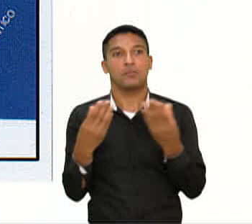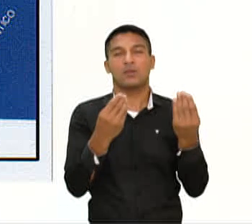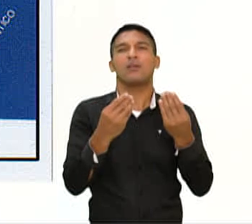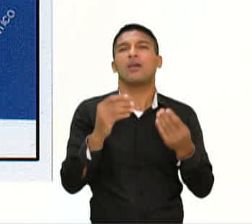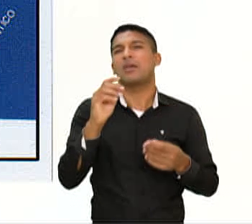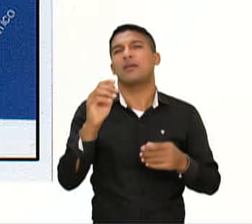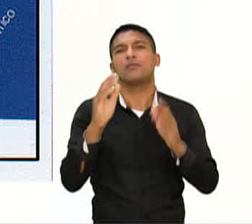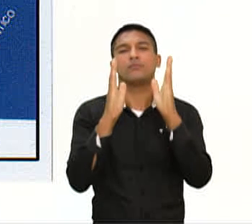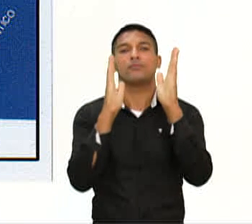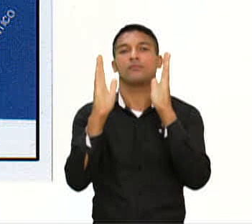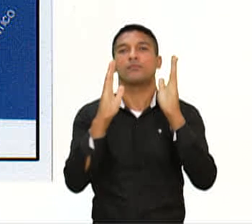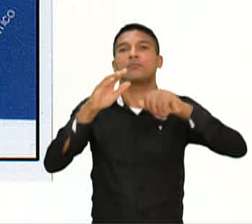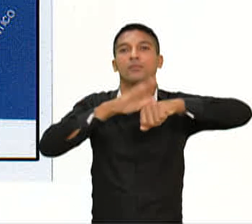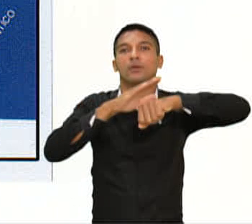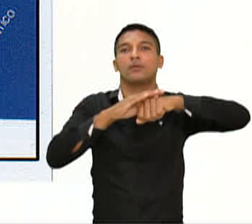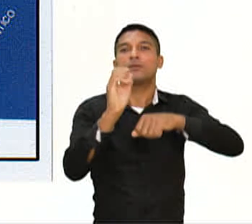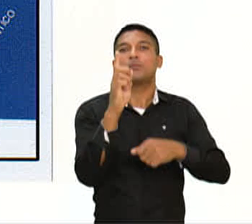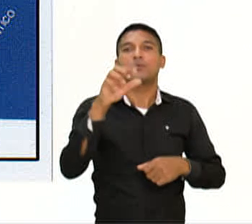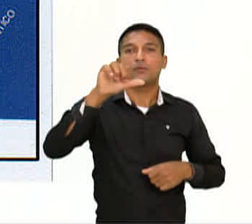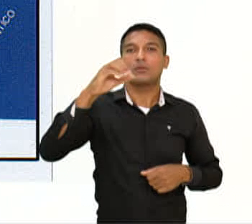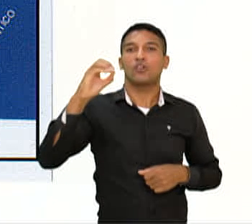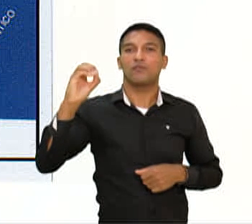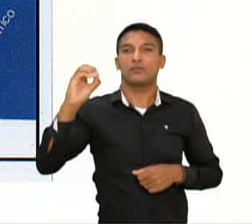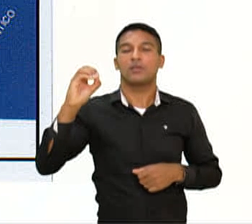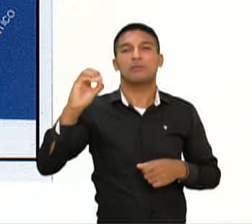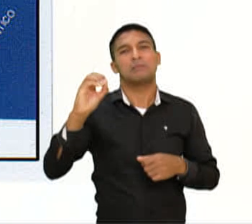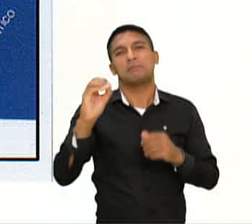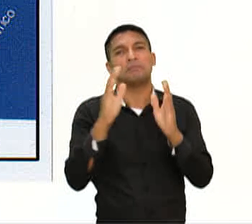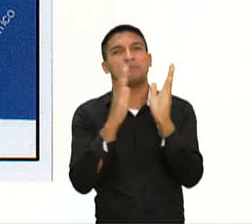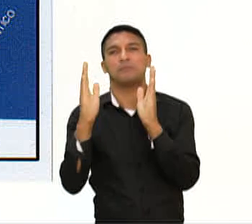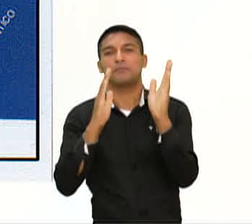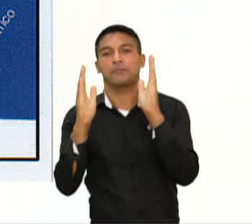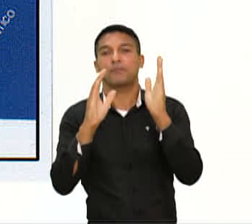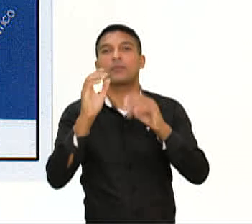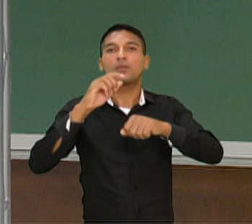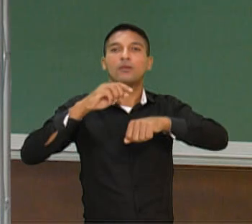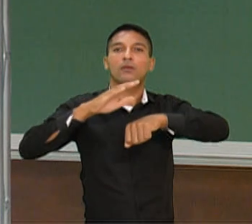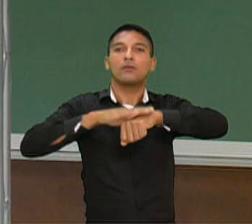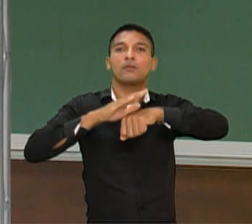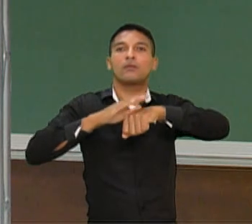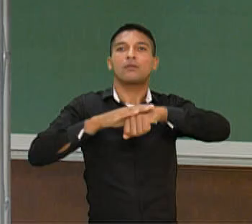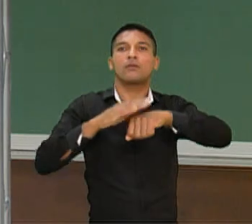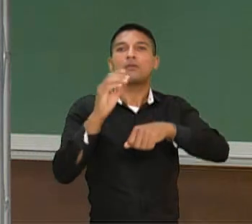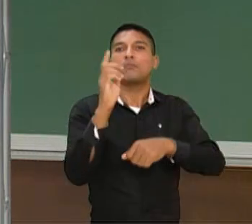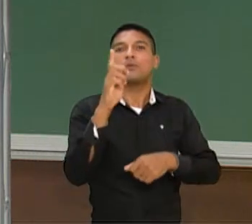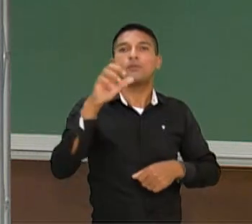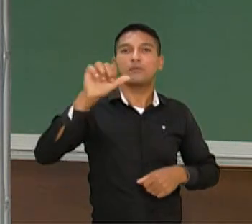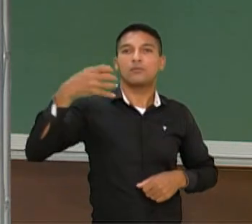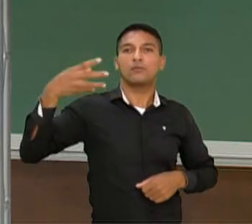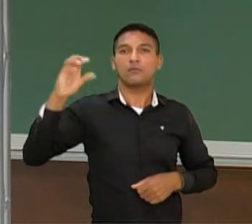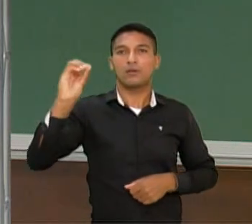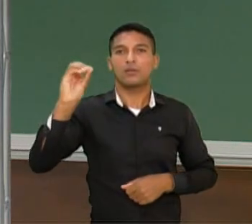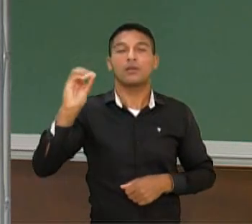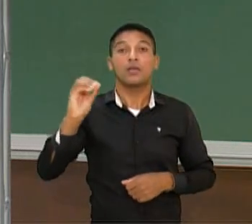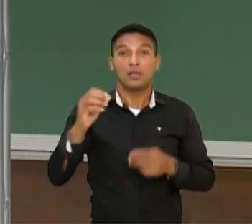a 1940. Você percebe aqui uma região ainda não tão ocupada, então nós vamos ter ainda